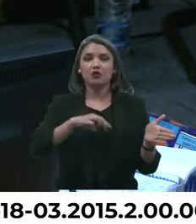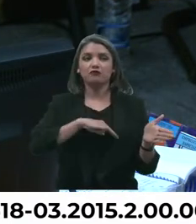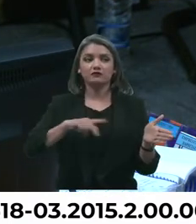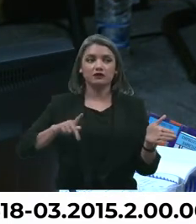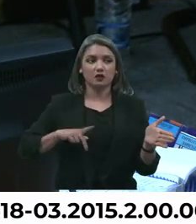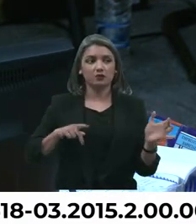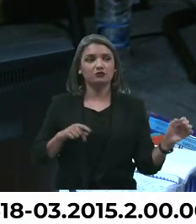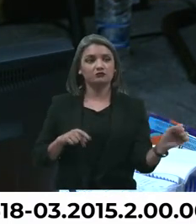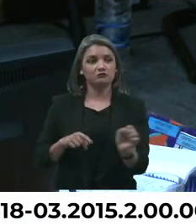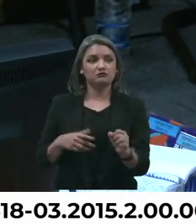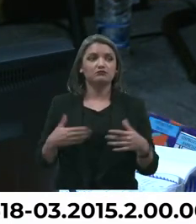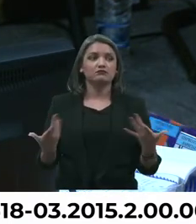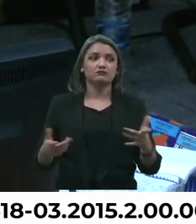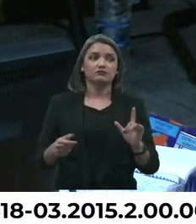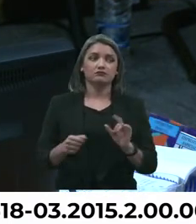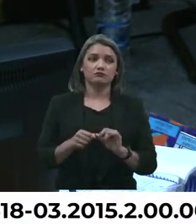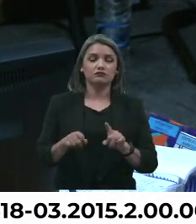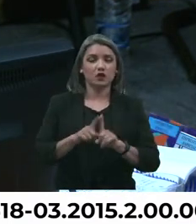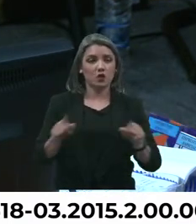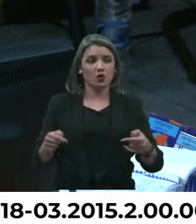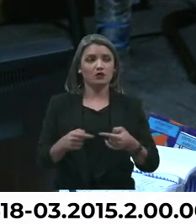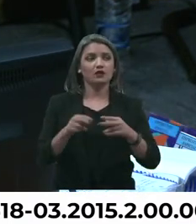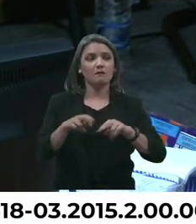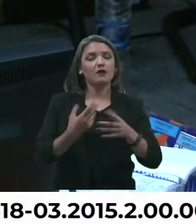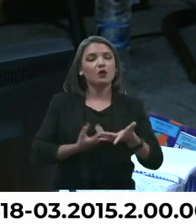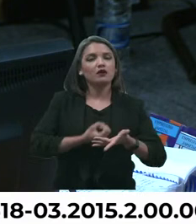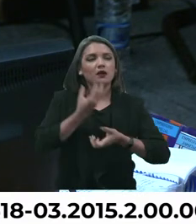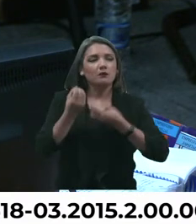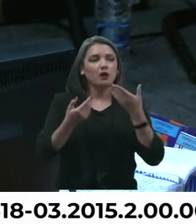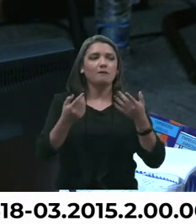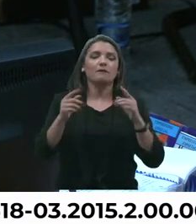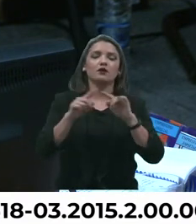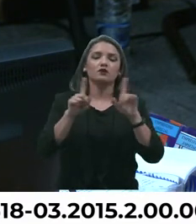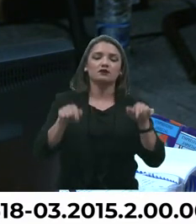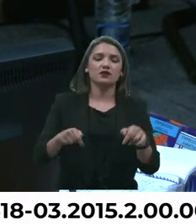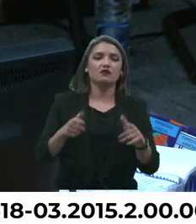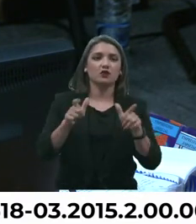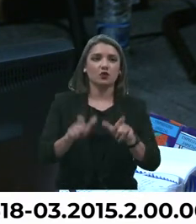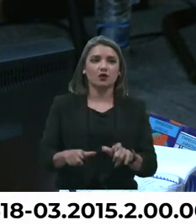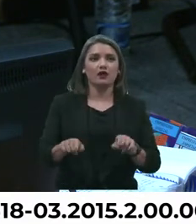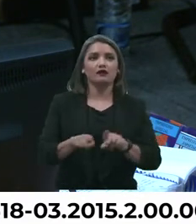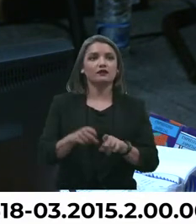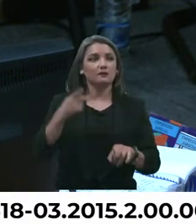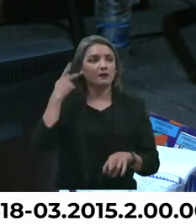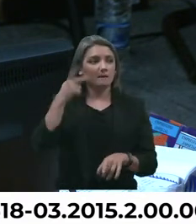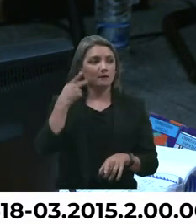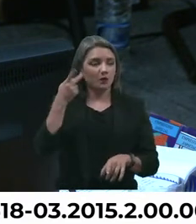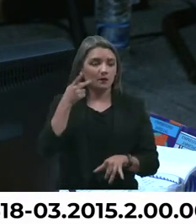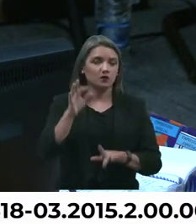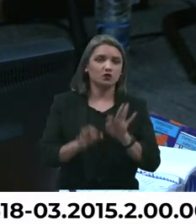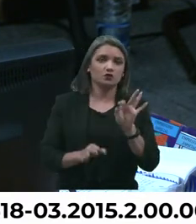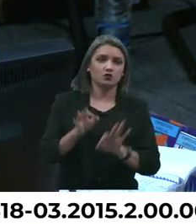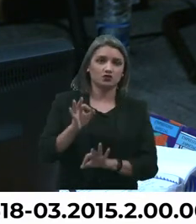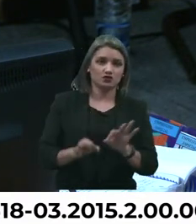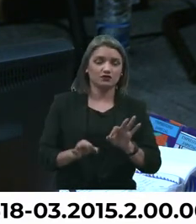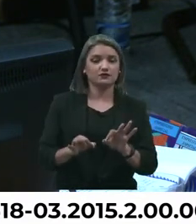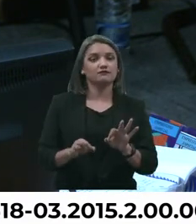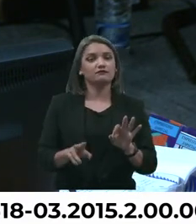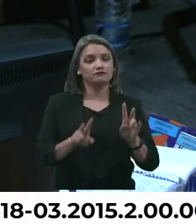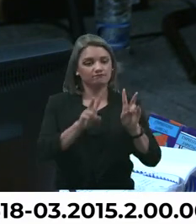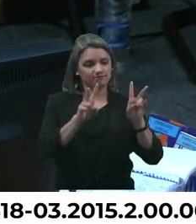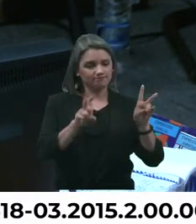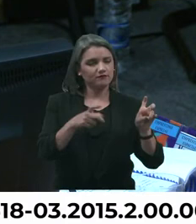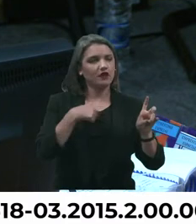Tal alegação é corroborada pelo depoimento de servidor local e da Promotoria de Justiça. Eu transcrevi aqui